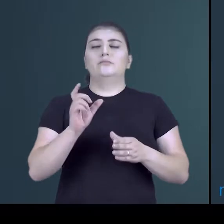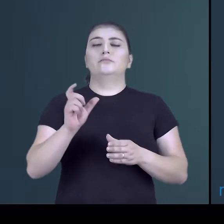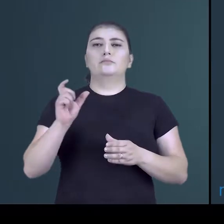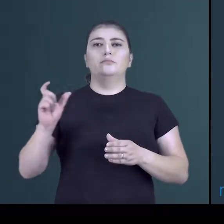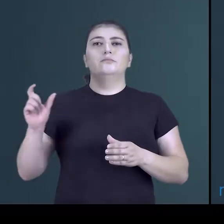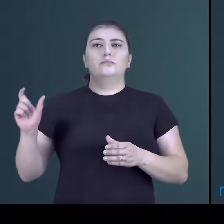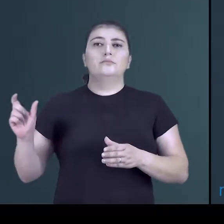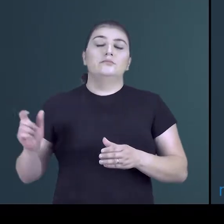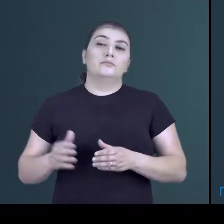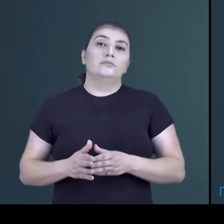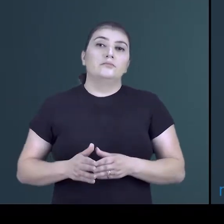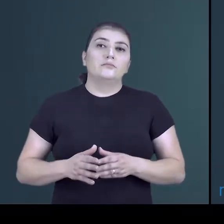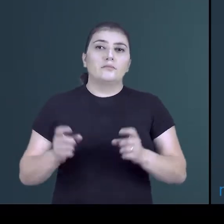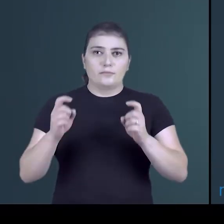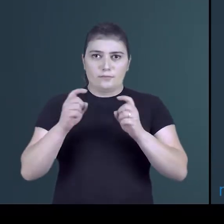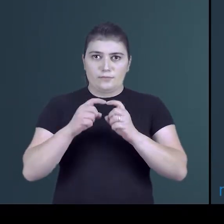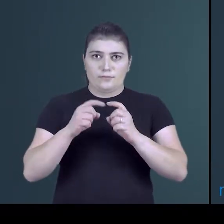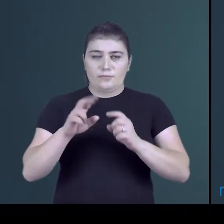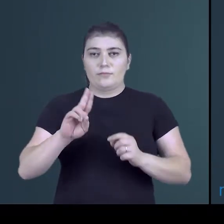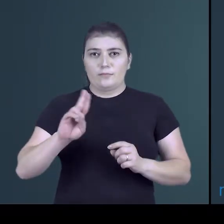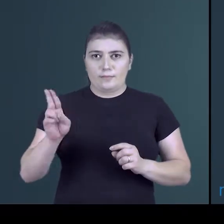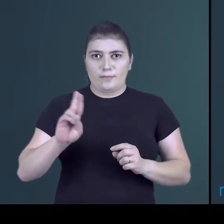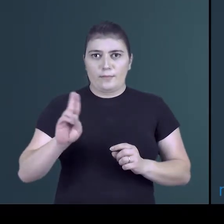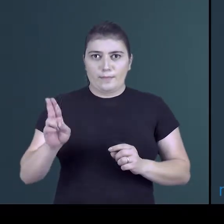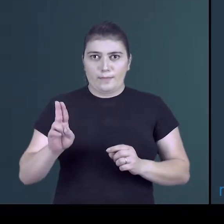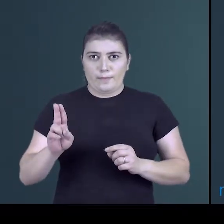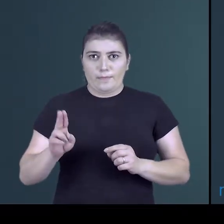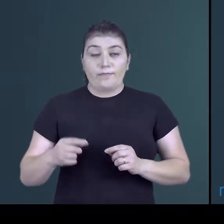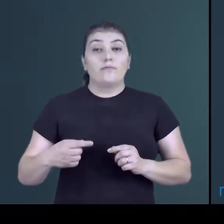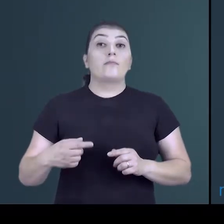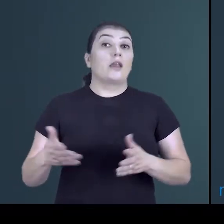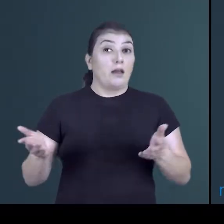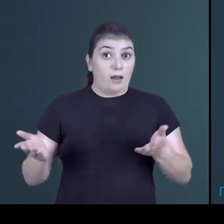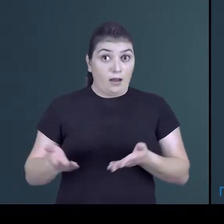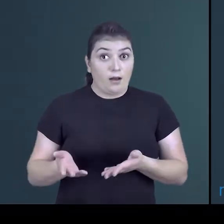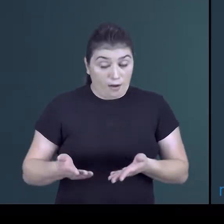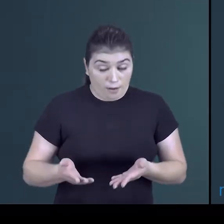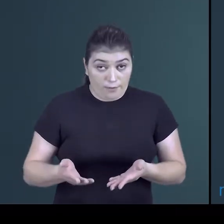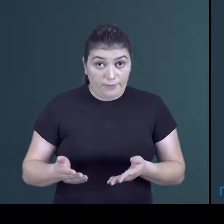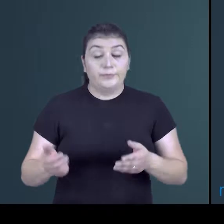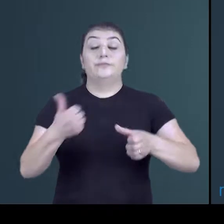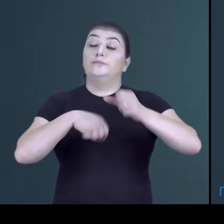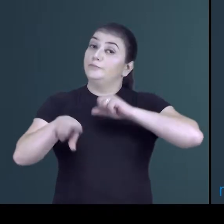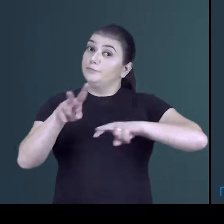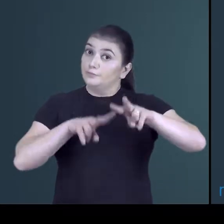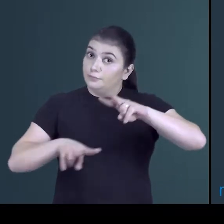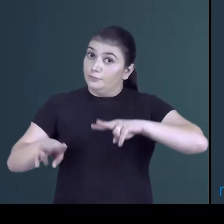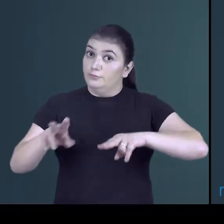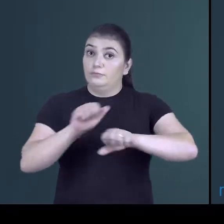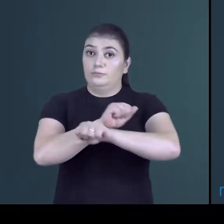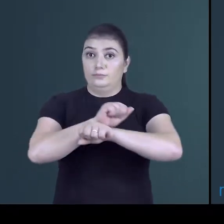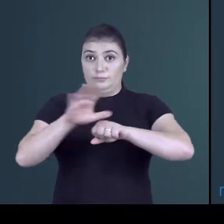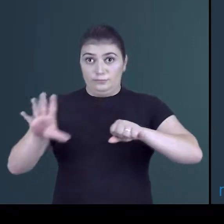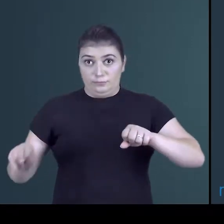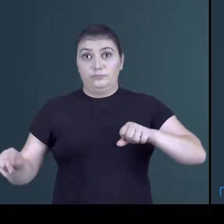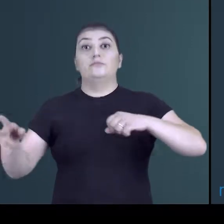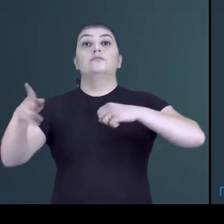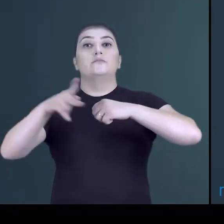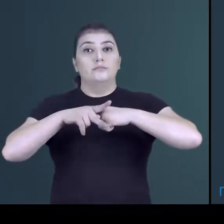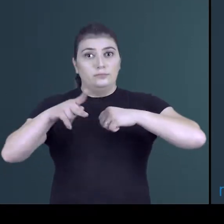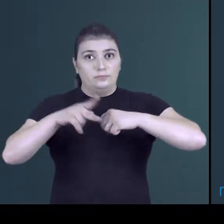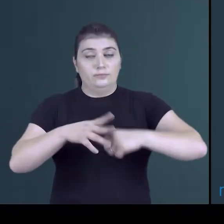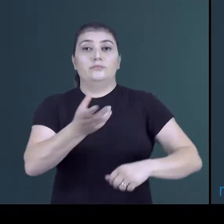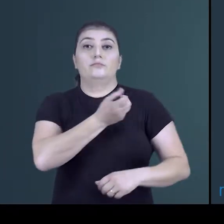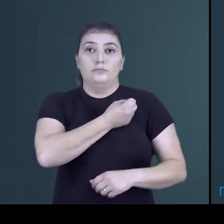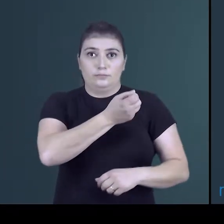de palavras. Concordância nominal. Em um primeiro momento, vamos analisar os artigos, os